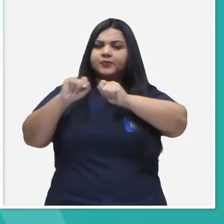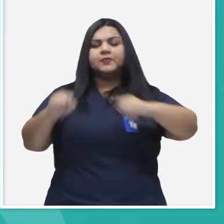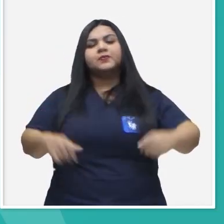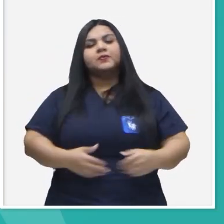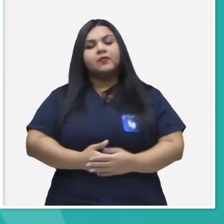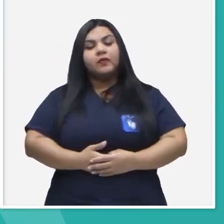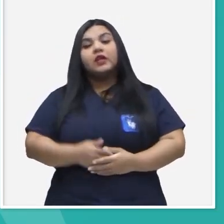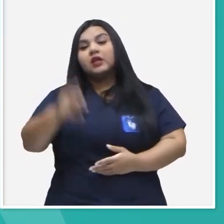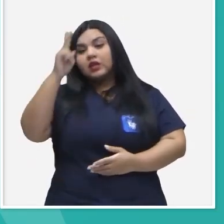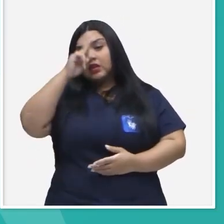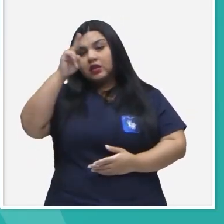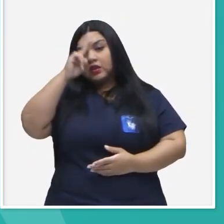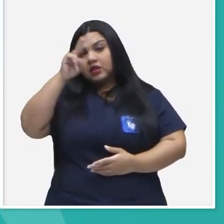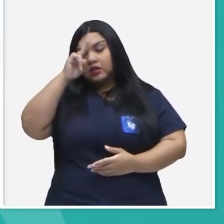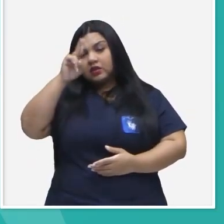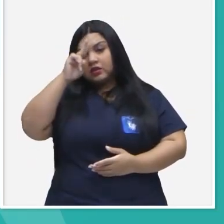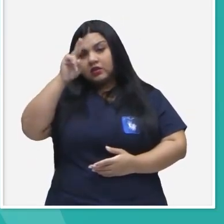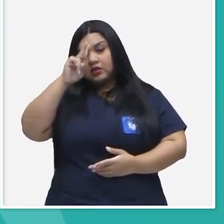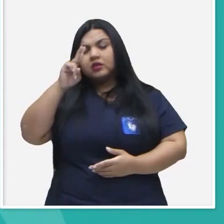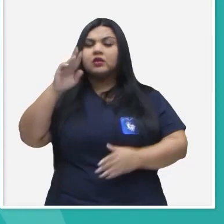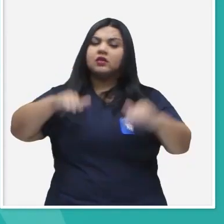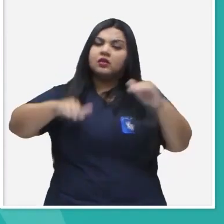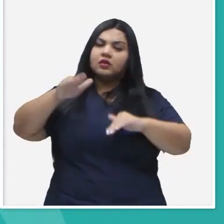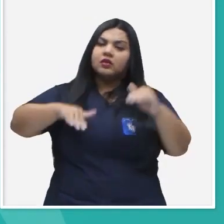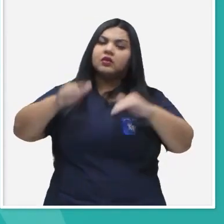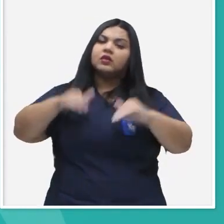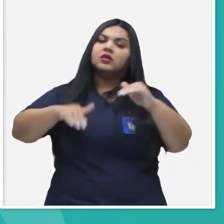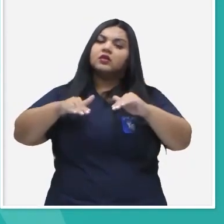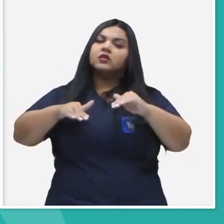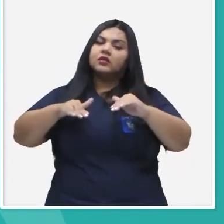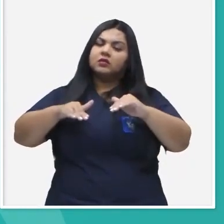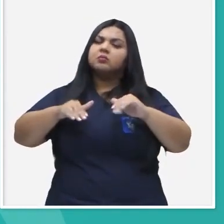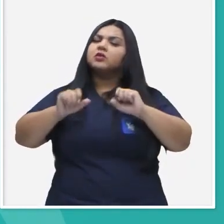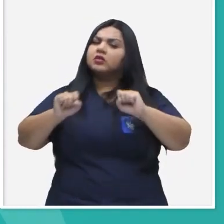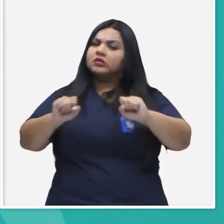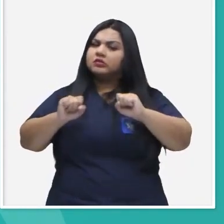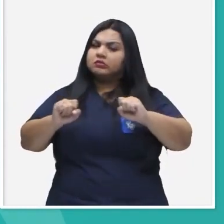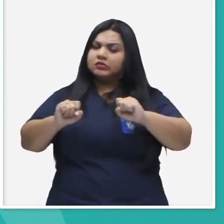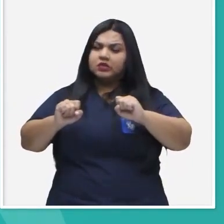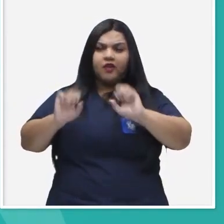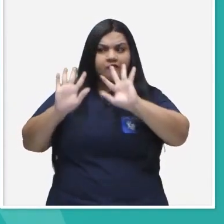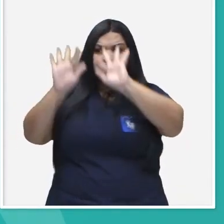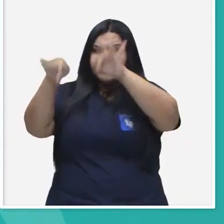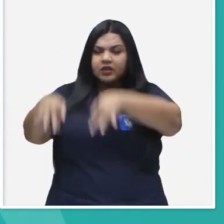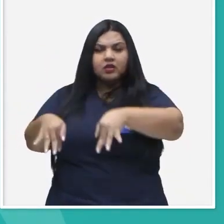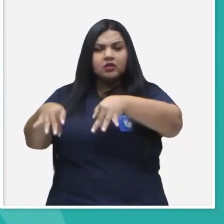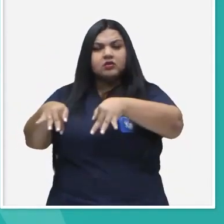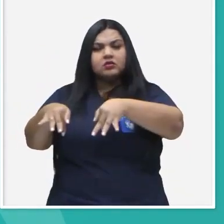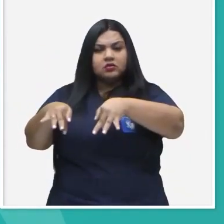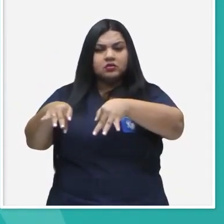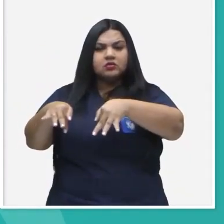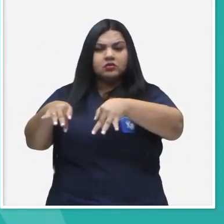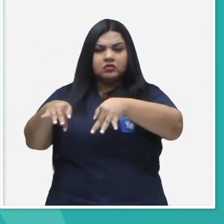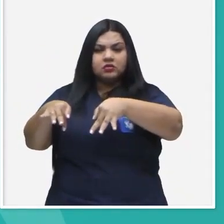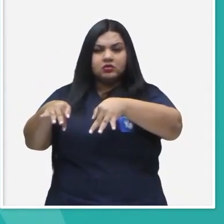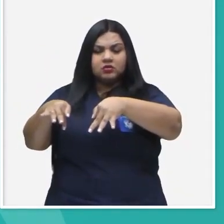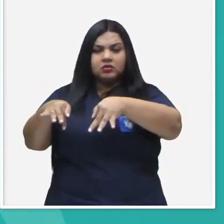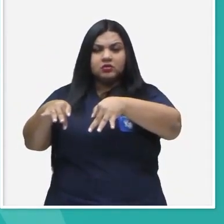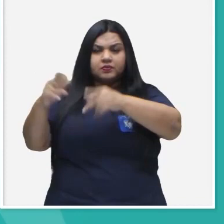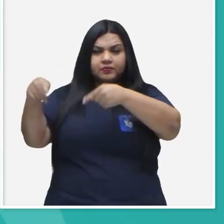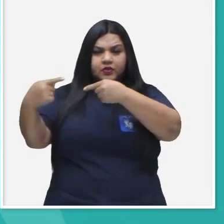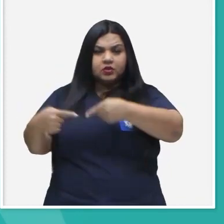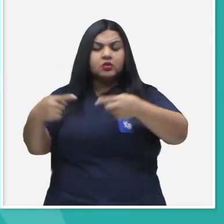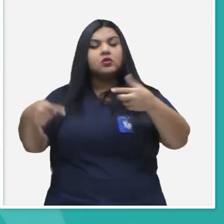E lembrando que, dependendo do golpe, você pode terminar aí né, a